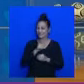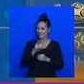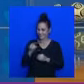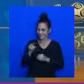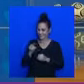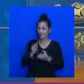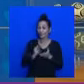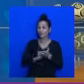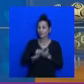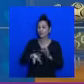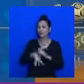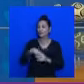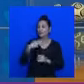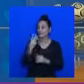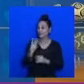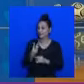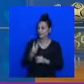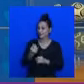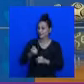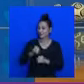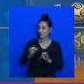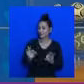hein? Faltam 3 números.